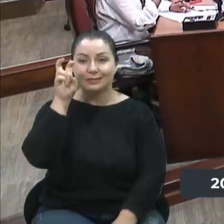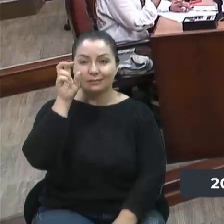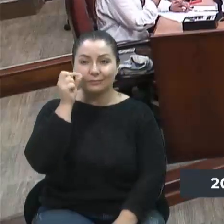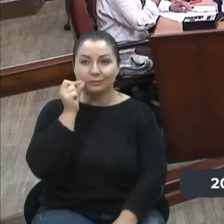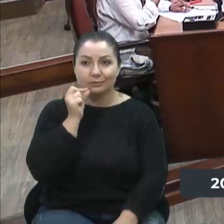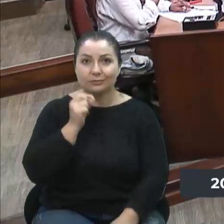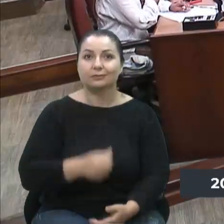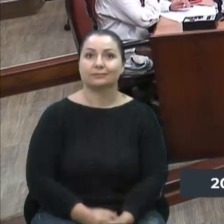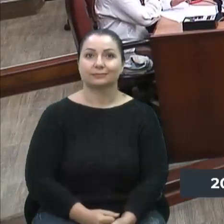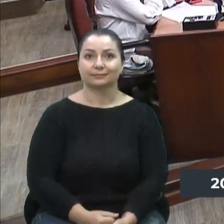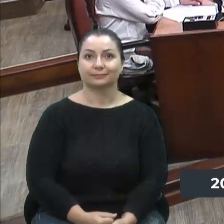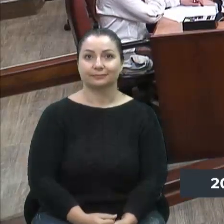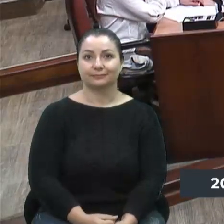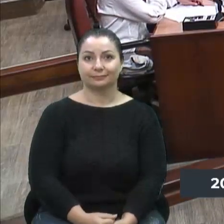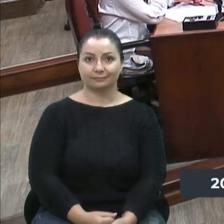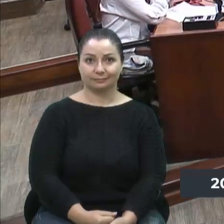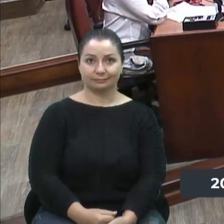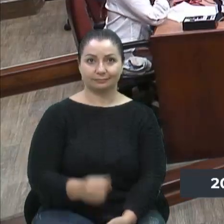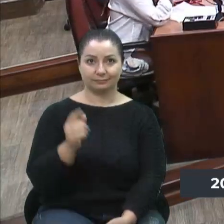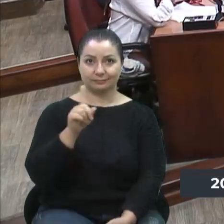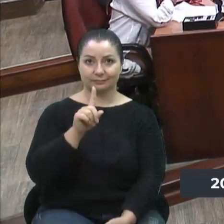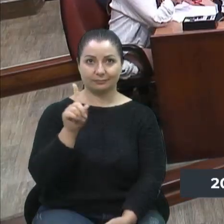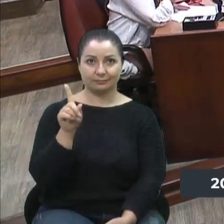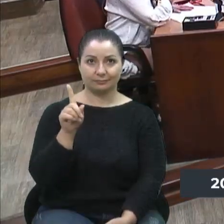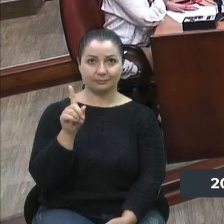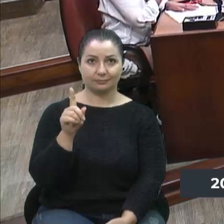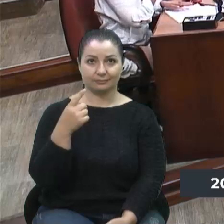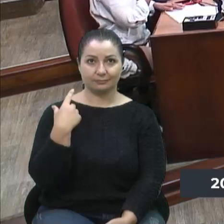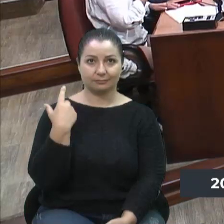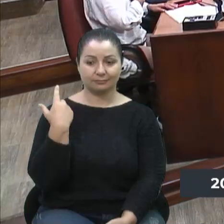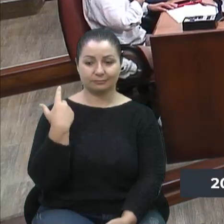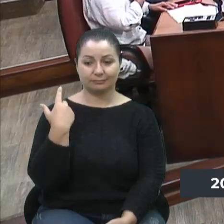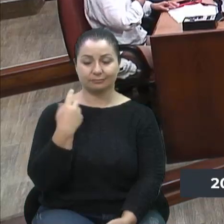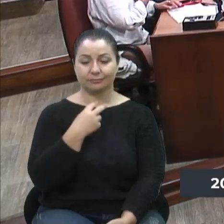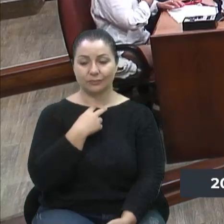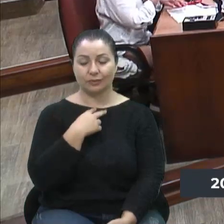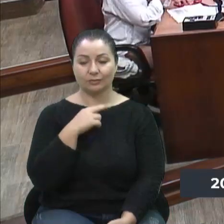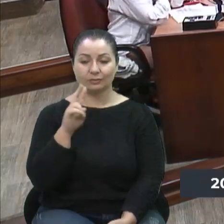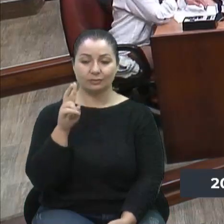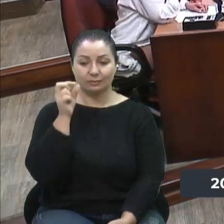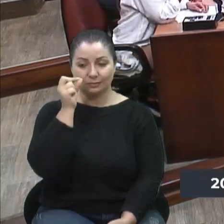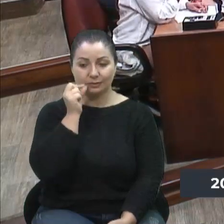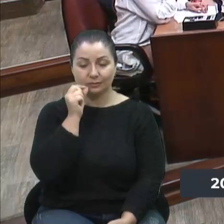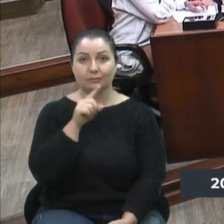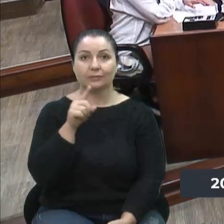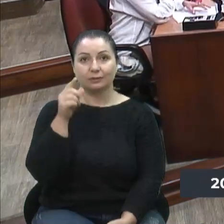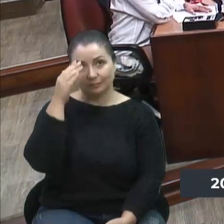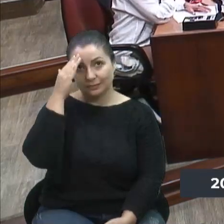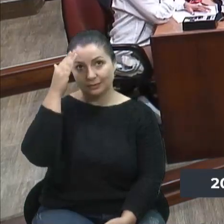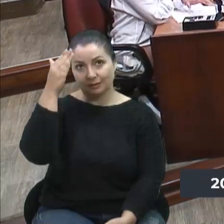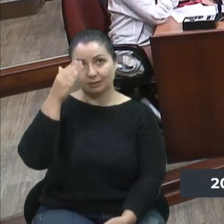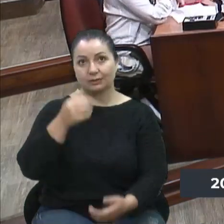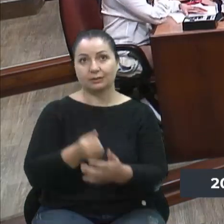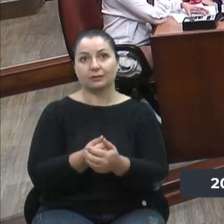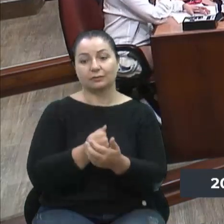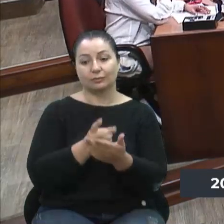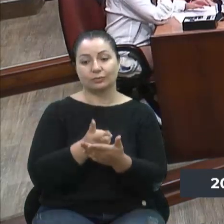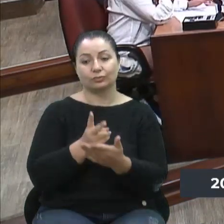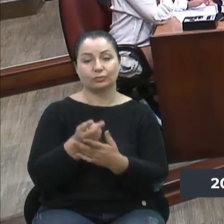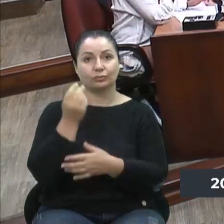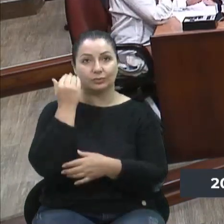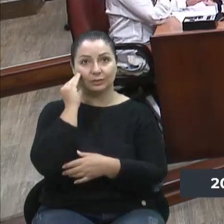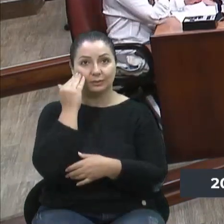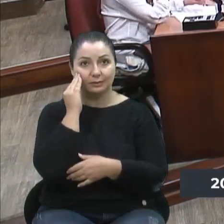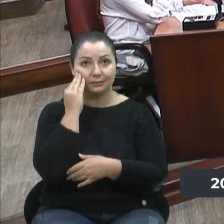achar necessário. Não é permitido, né, vereador? Mas muito obrigado. Eu continuo